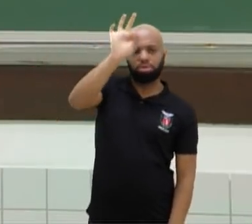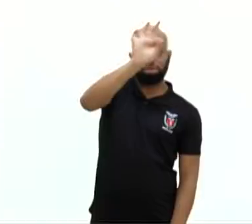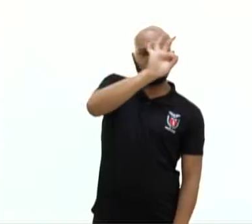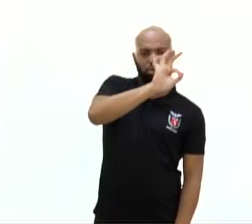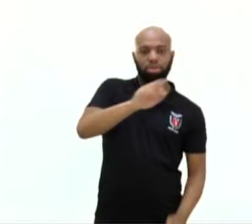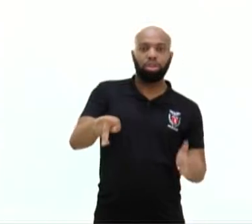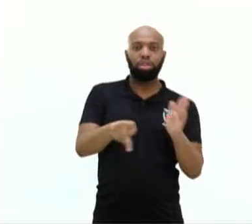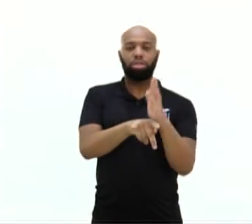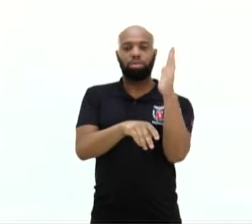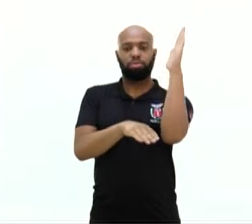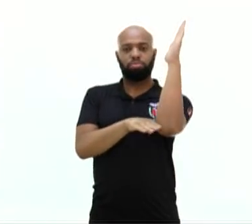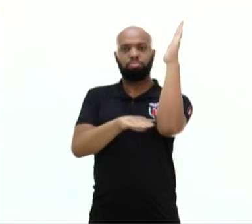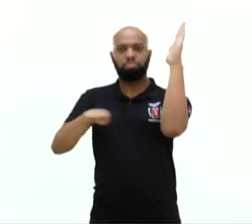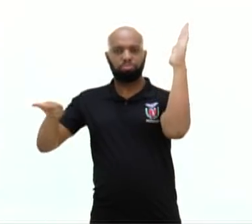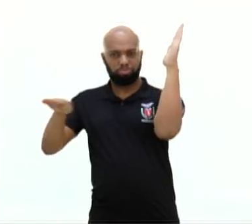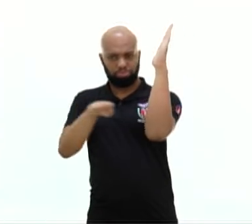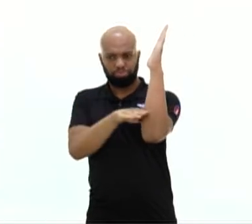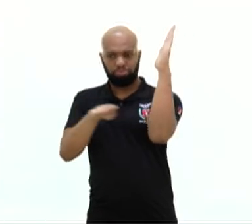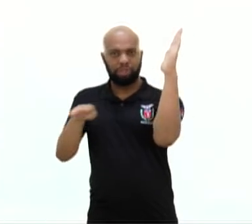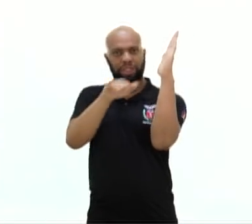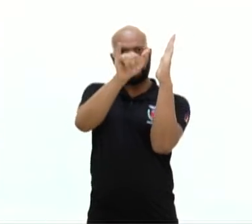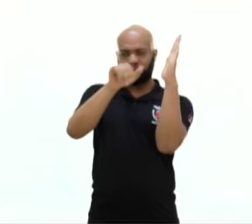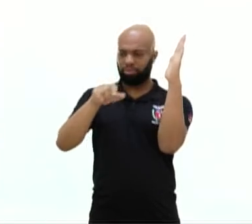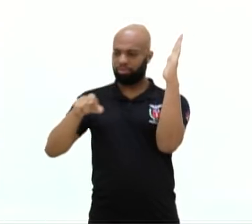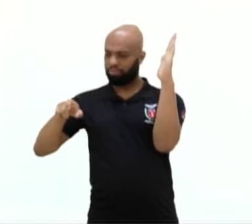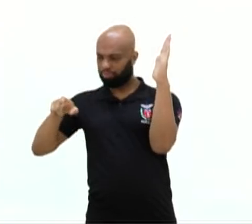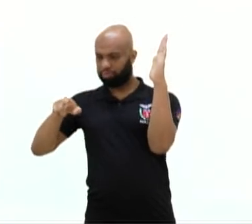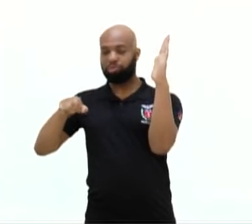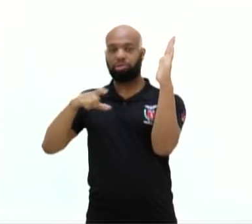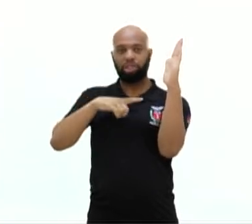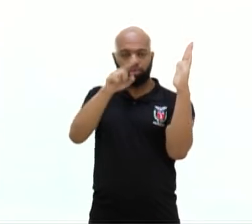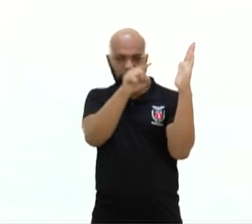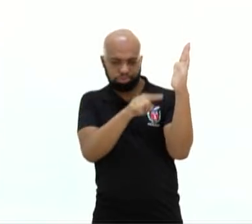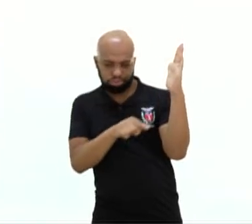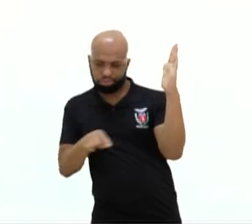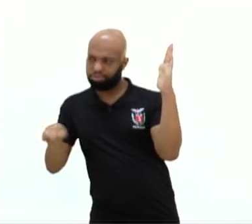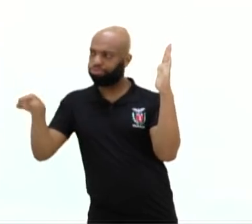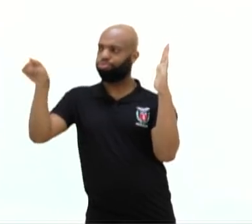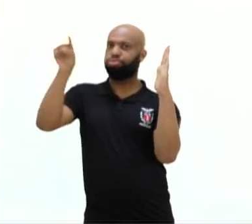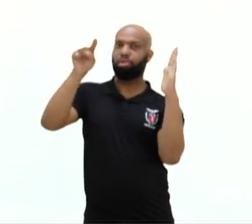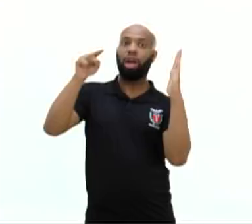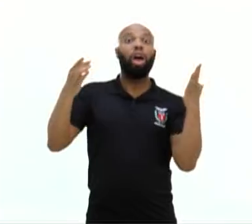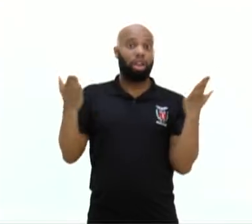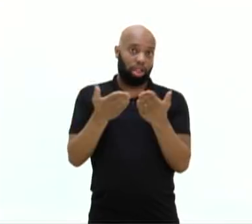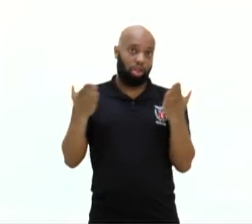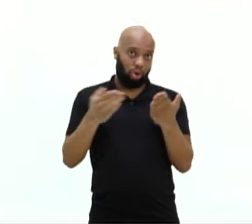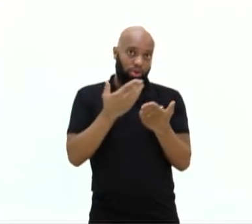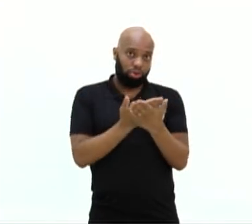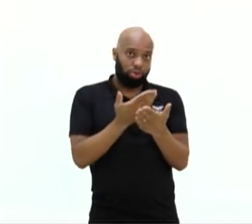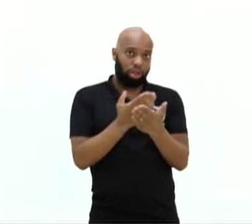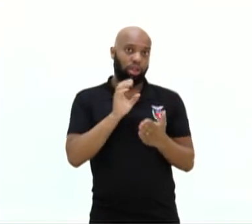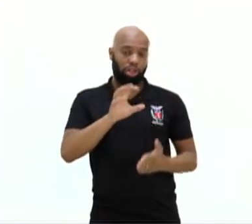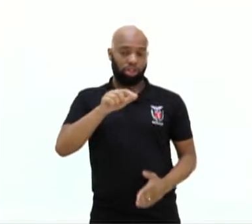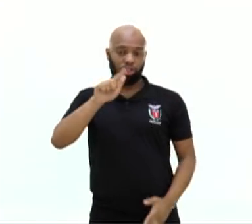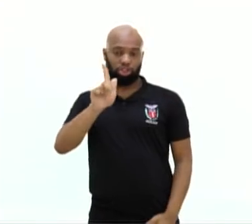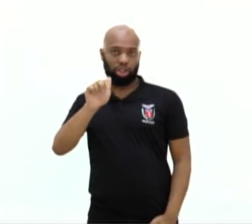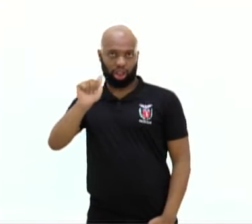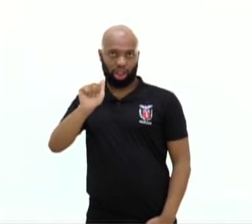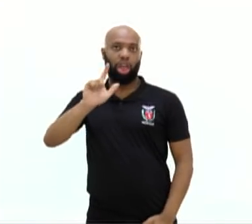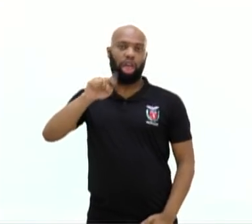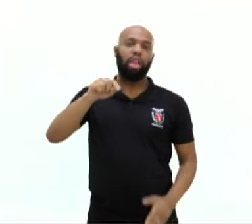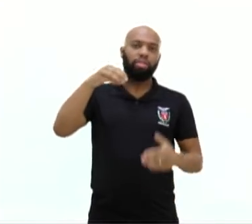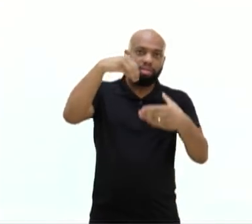plano cartesiano. O professor ele poderia estar fora, mas nós estamos estudando em geometria analítica, agora o que a gente tem que estudar é a circunferência no plano cartesiano,